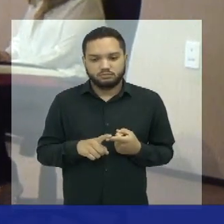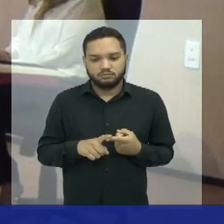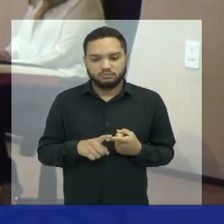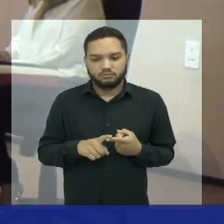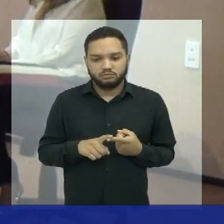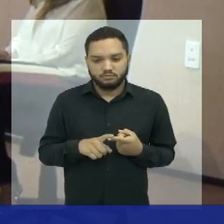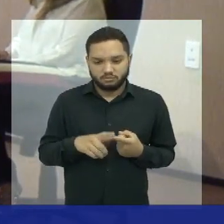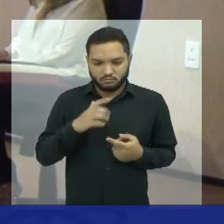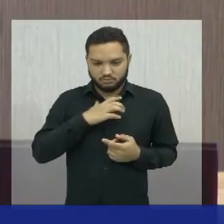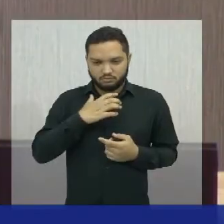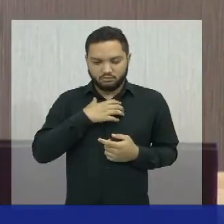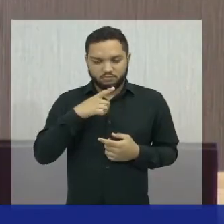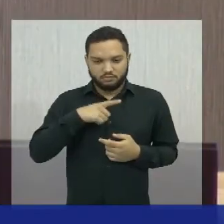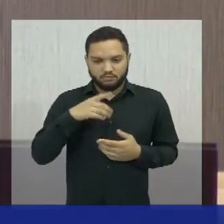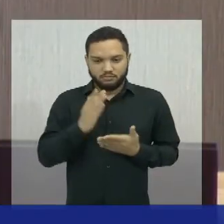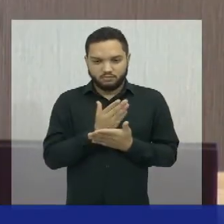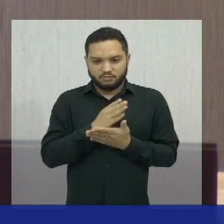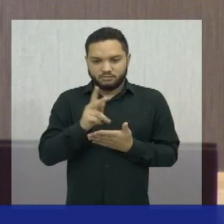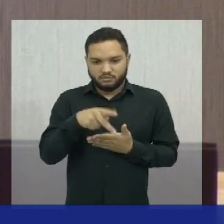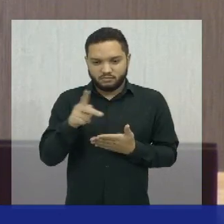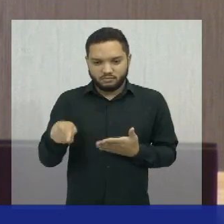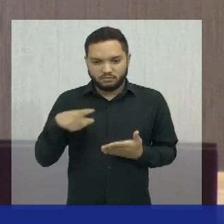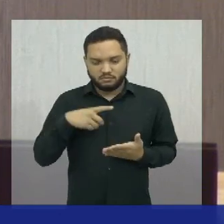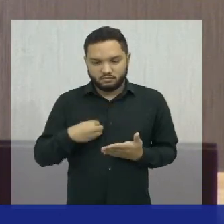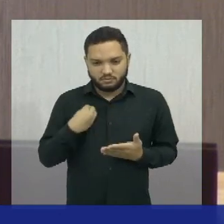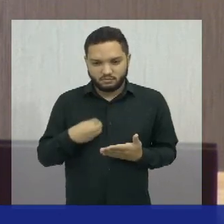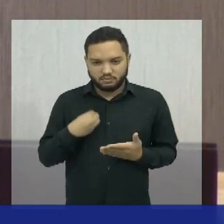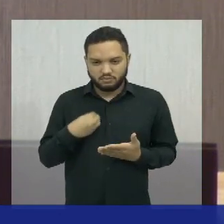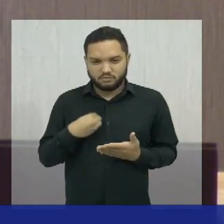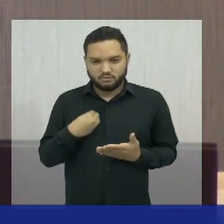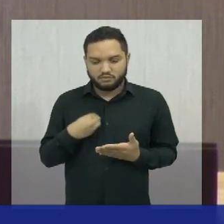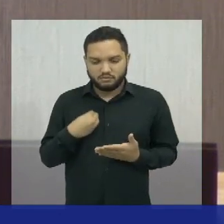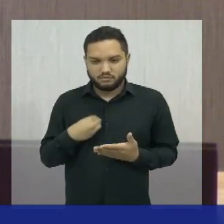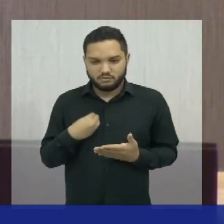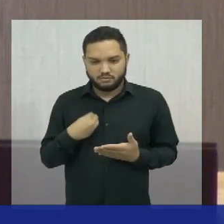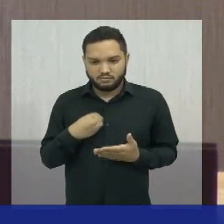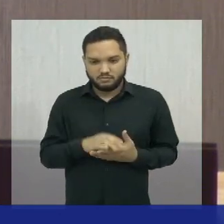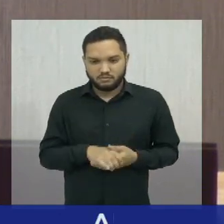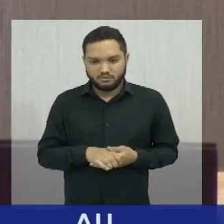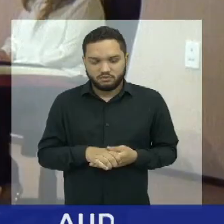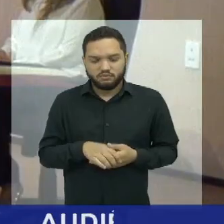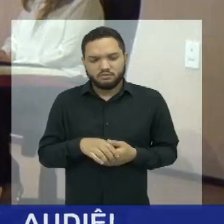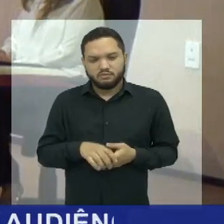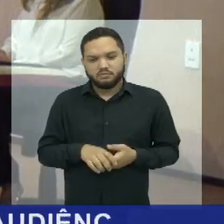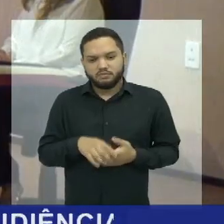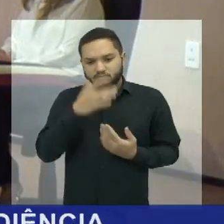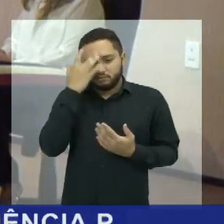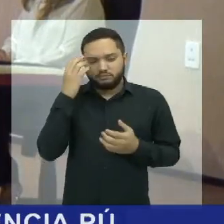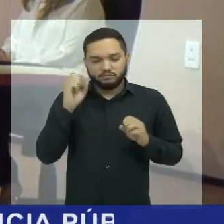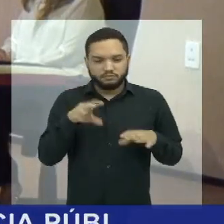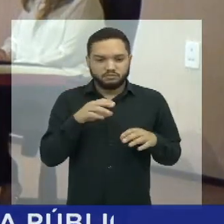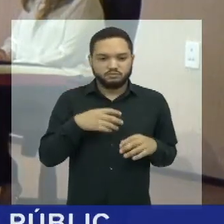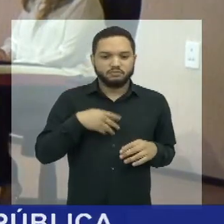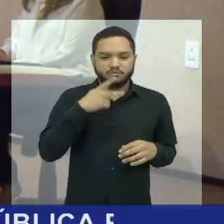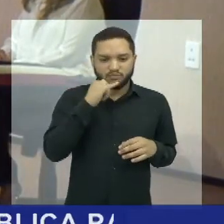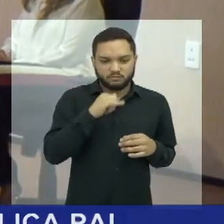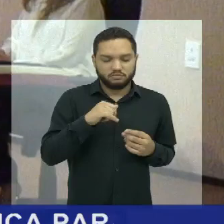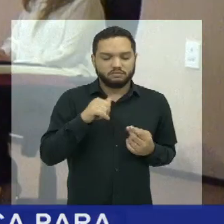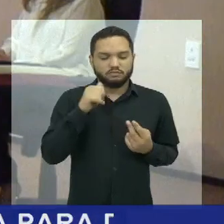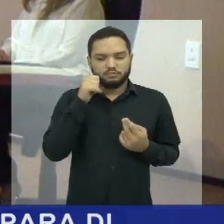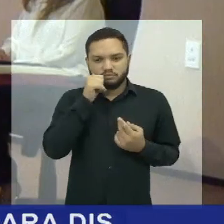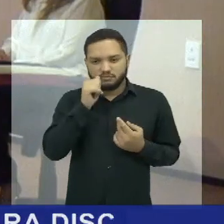de educadores. E educadores como um todo, né? Não é só quem está nas escolas. Quem é pai, quem é